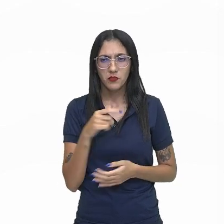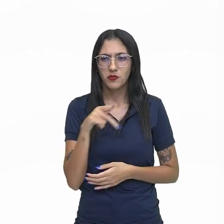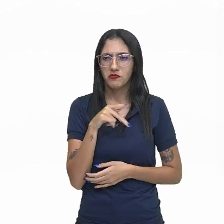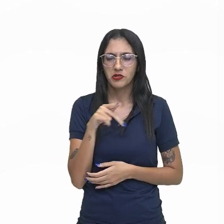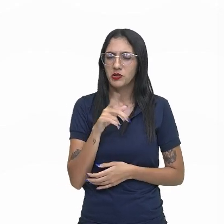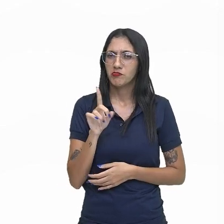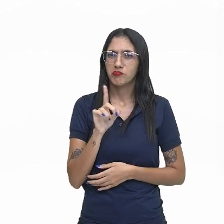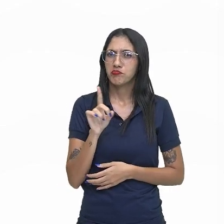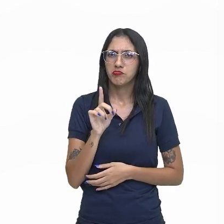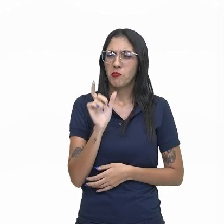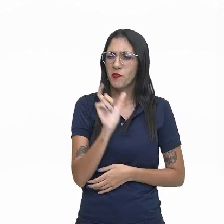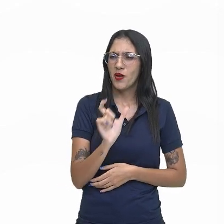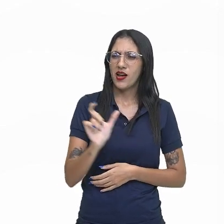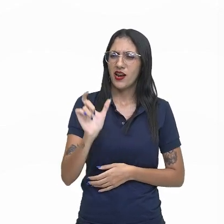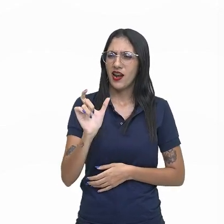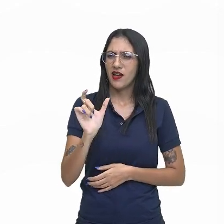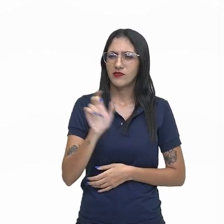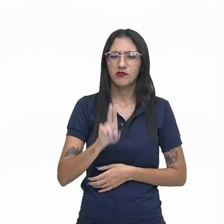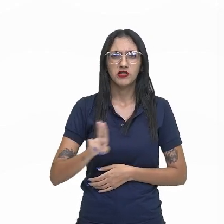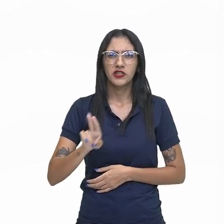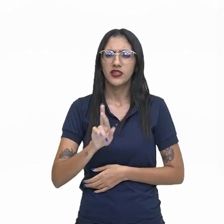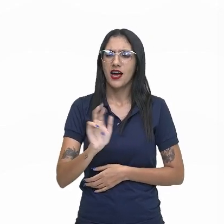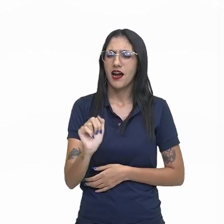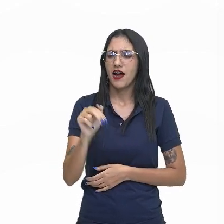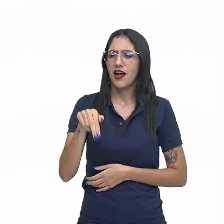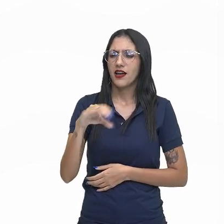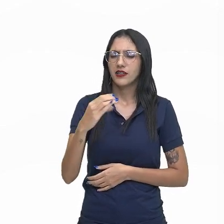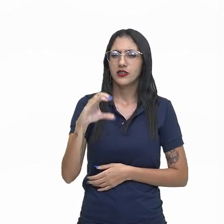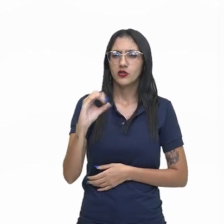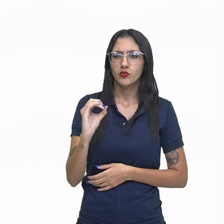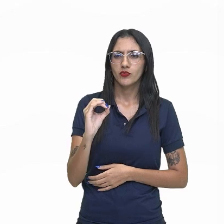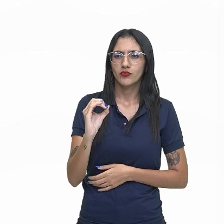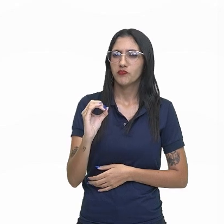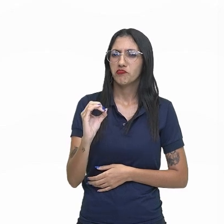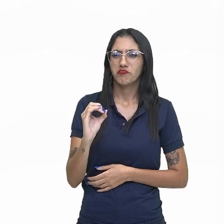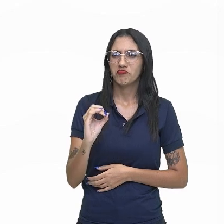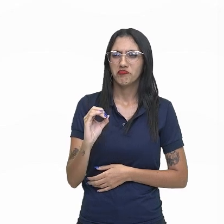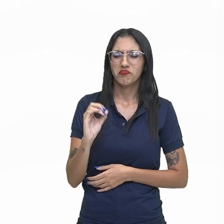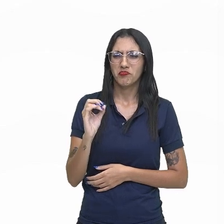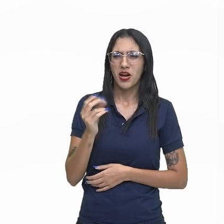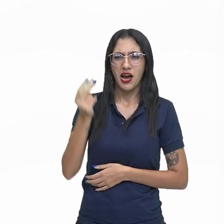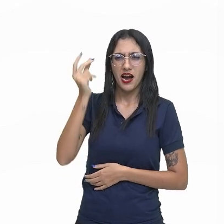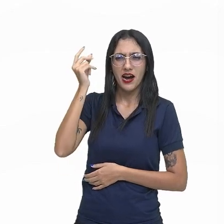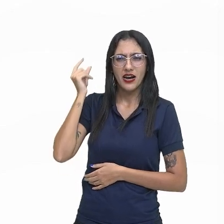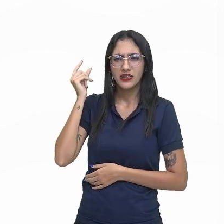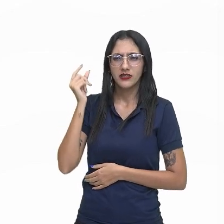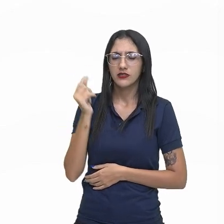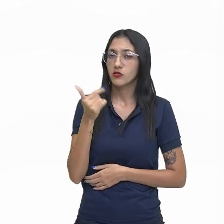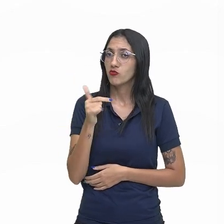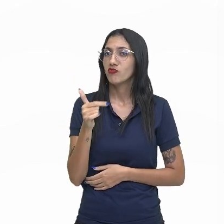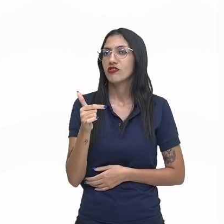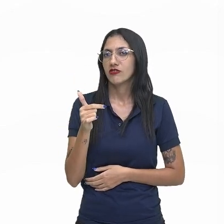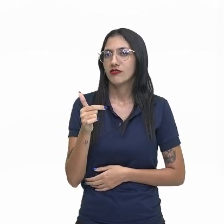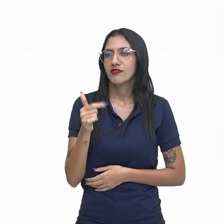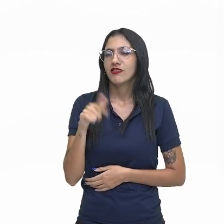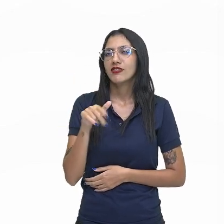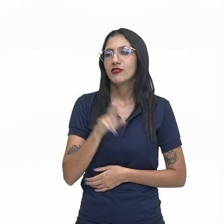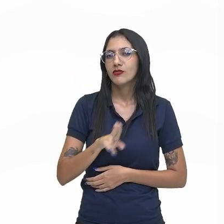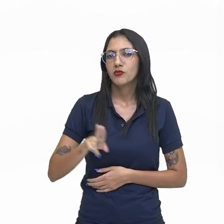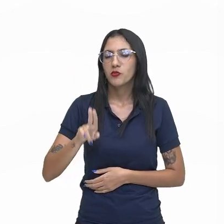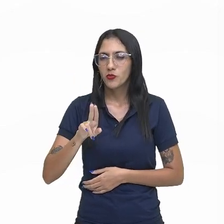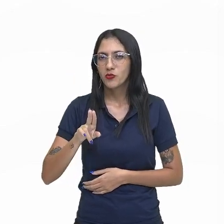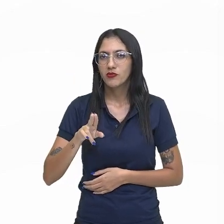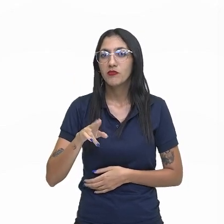isso. Estou com ranço de fulano, né? Que não é do meu tempo. Então, isso é